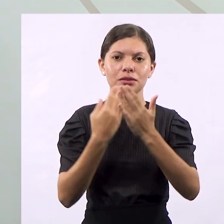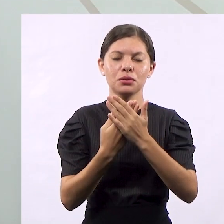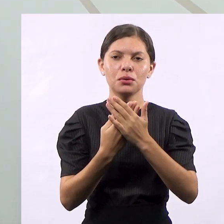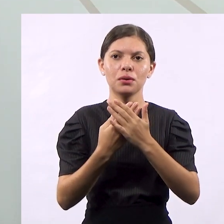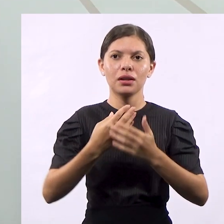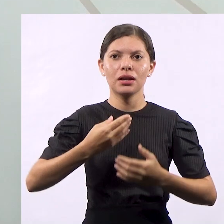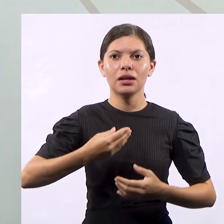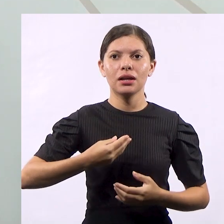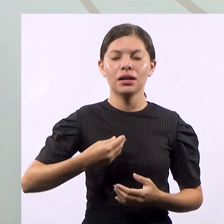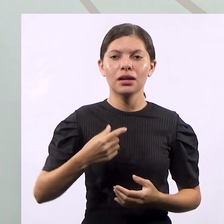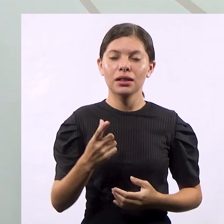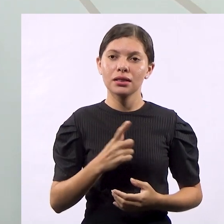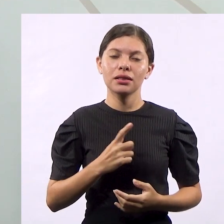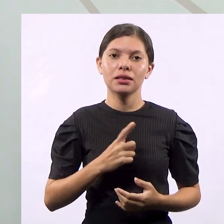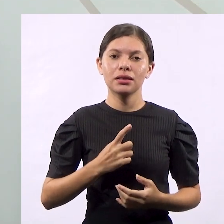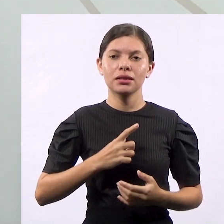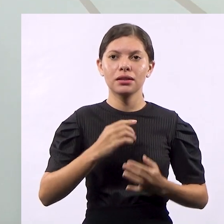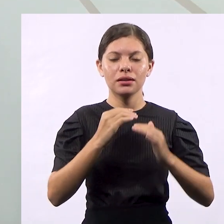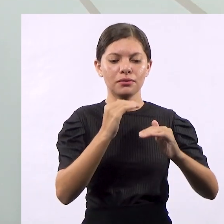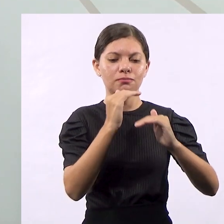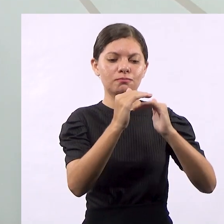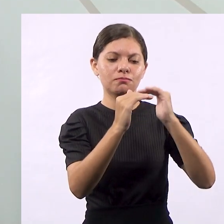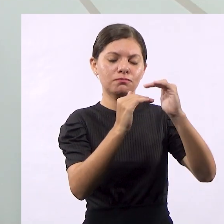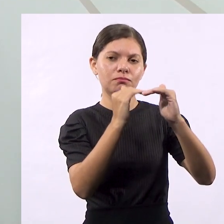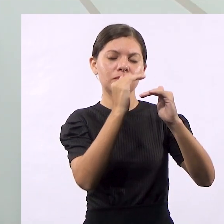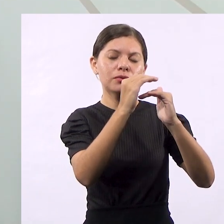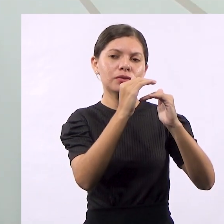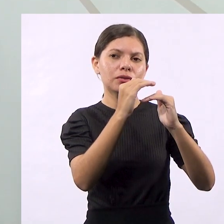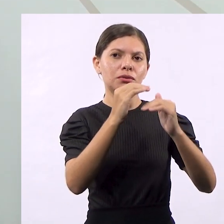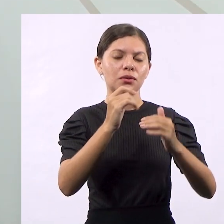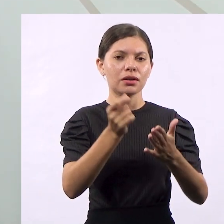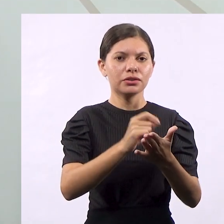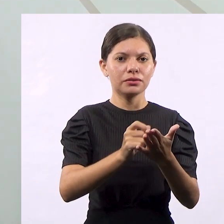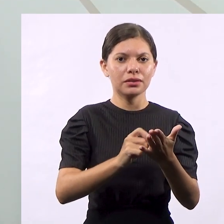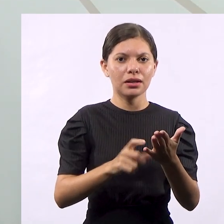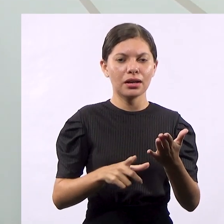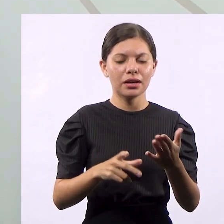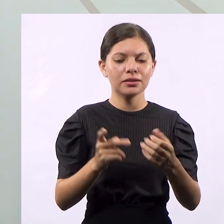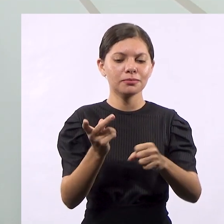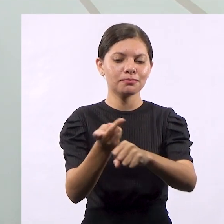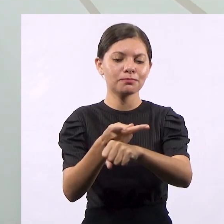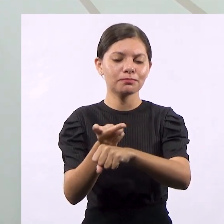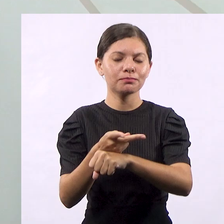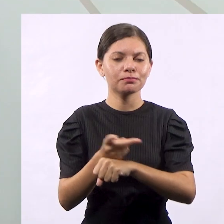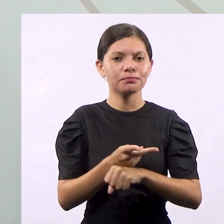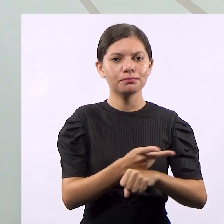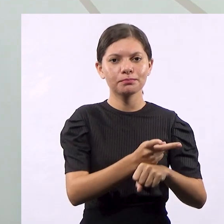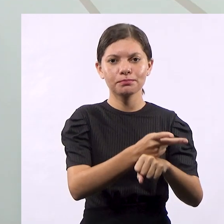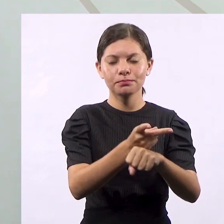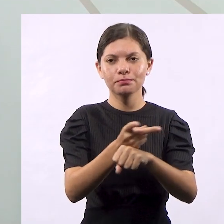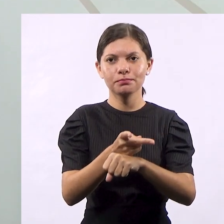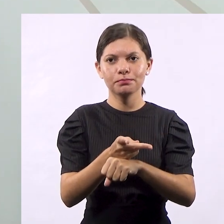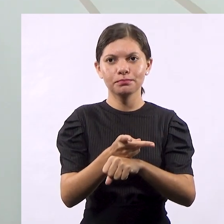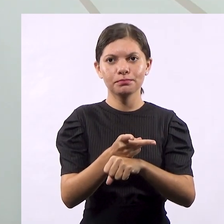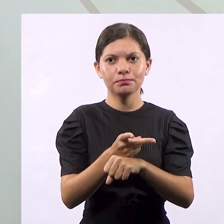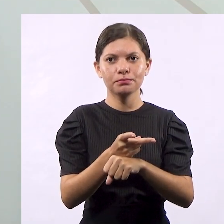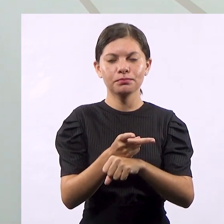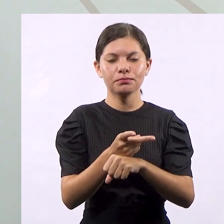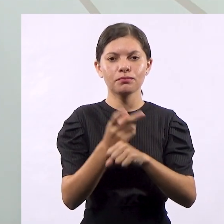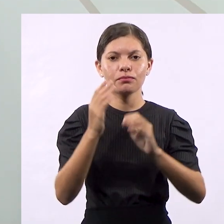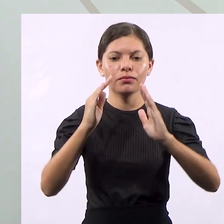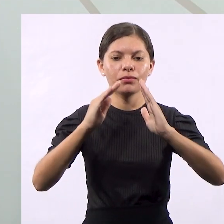tem desenvolvido suas atividades, que buscam trazer essa escola para que